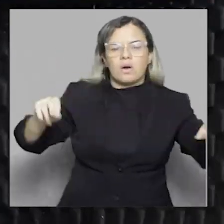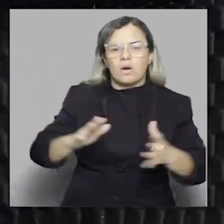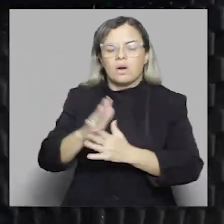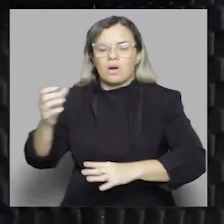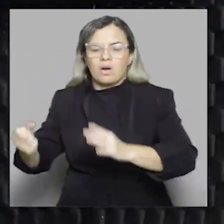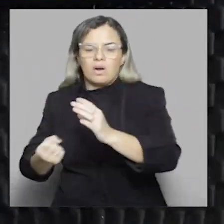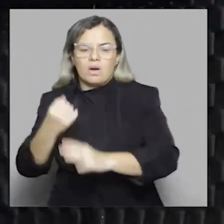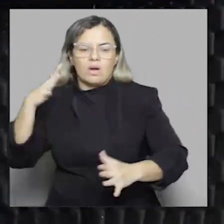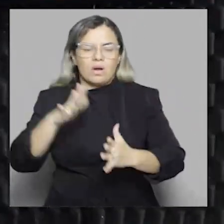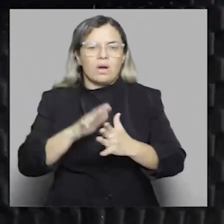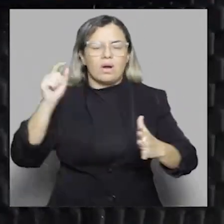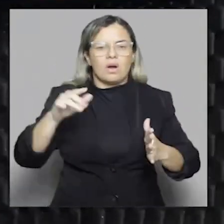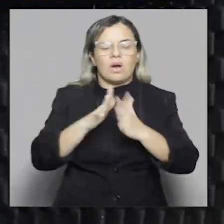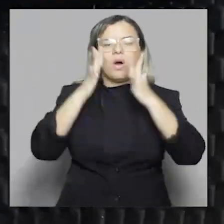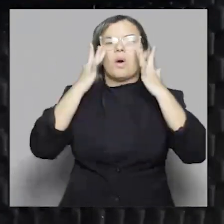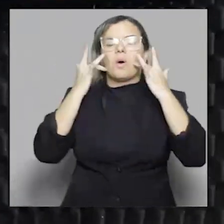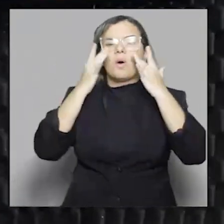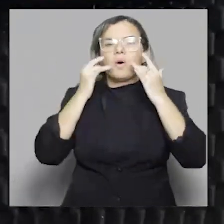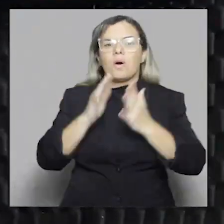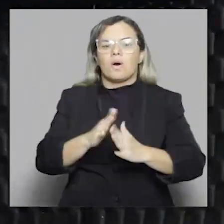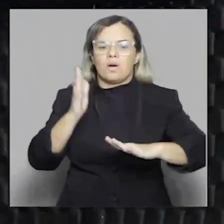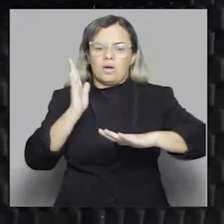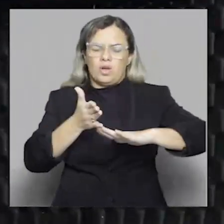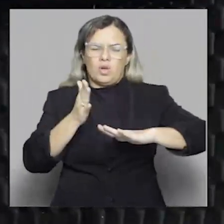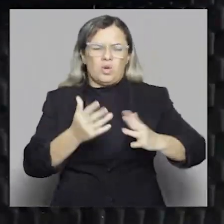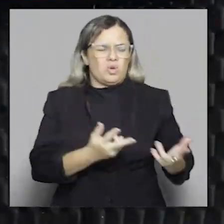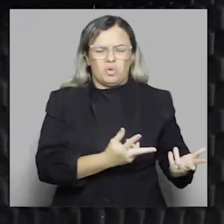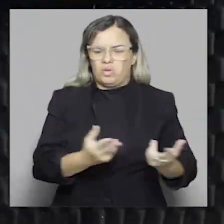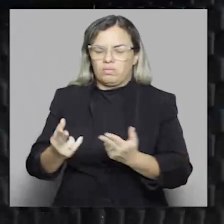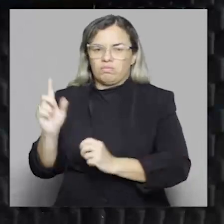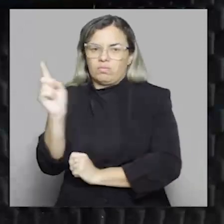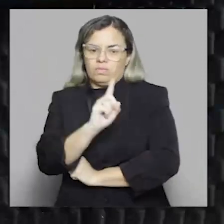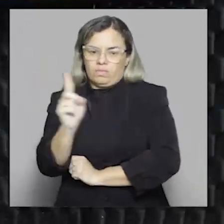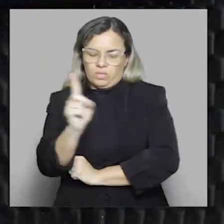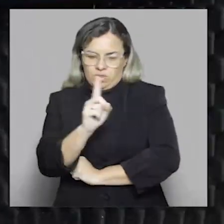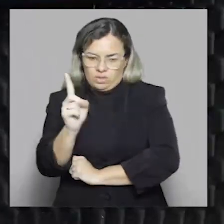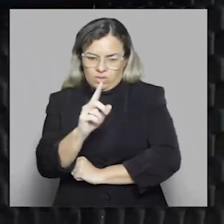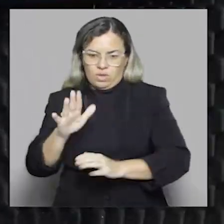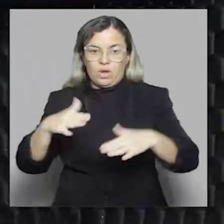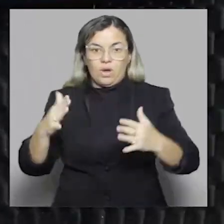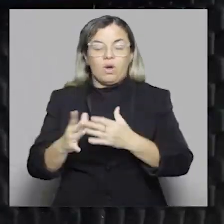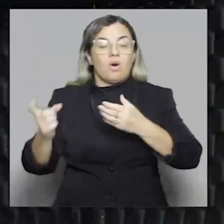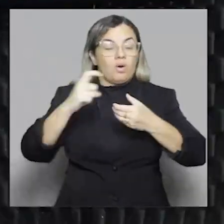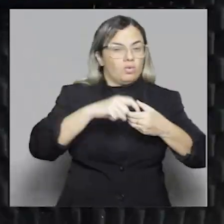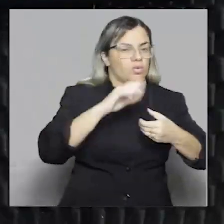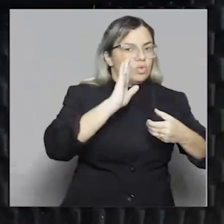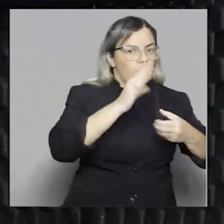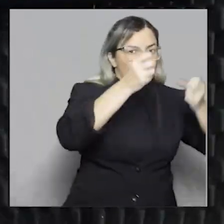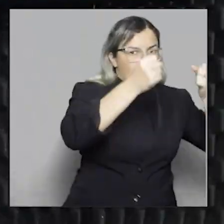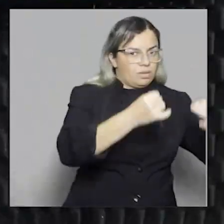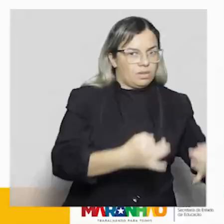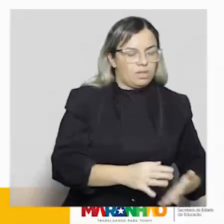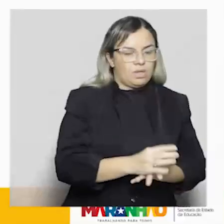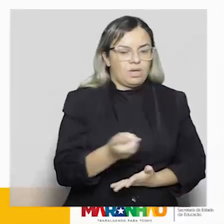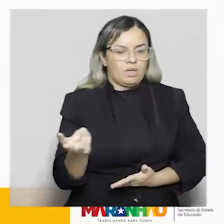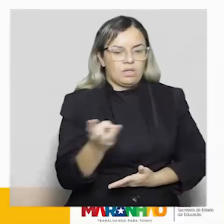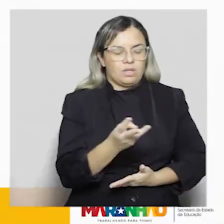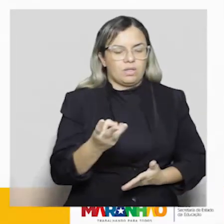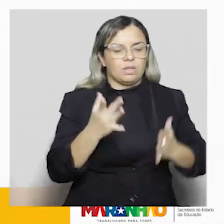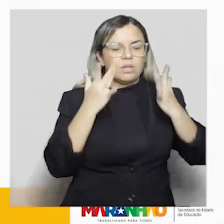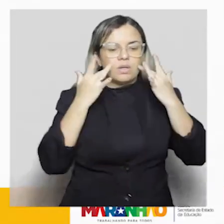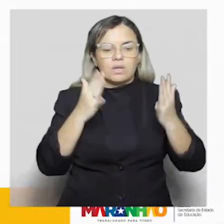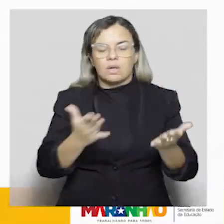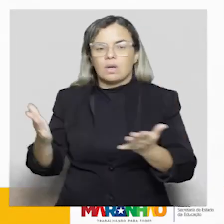consideradas arte contemporânea. Todas elas são iguais? Não. Então a gente pode dizer, e eu volto já nessas 3 obras aqui, que a partir